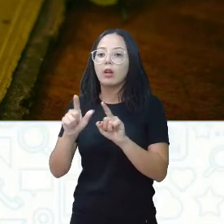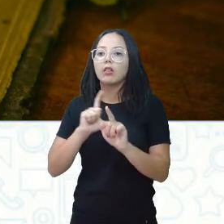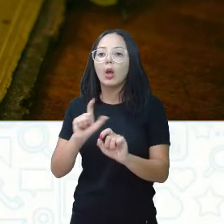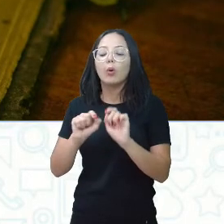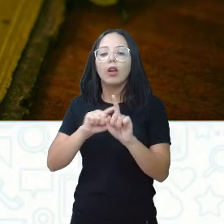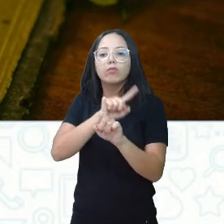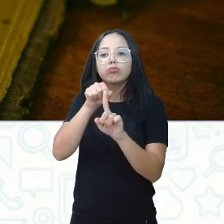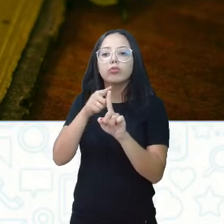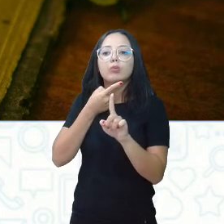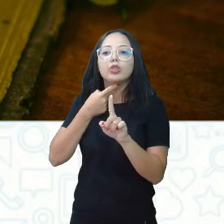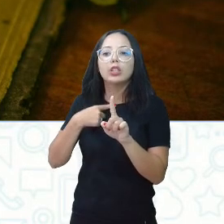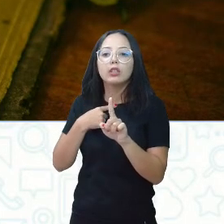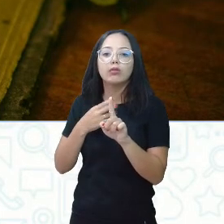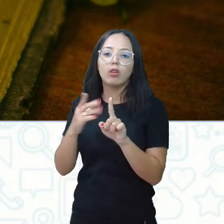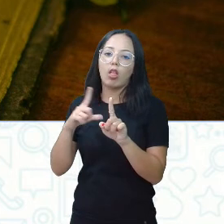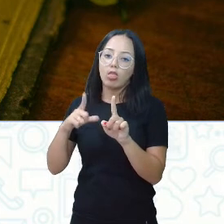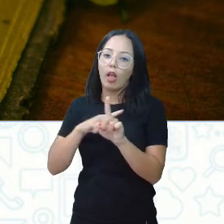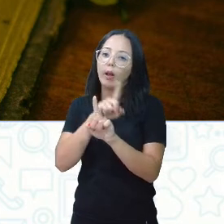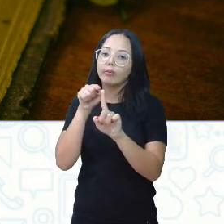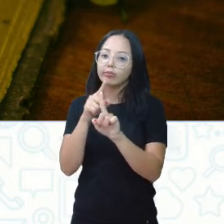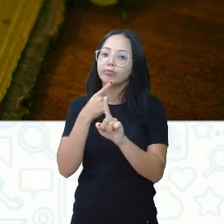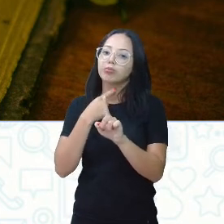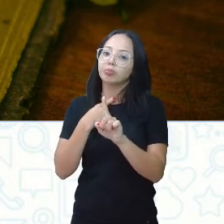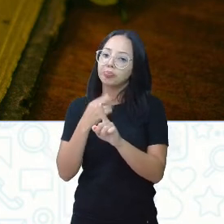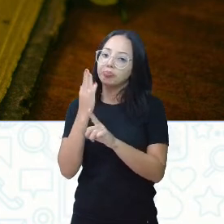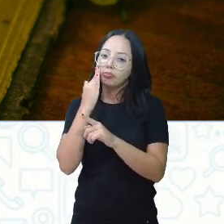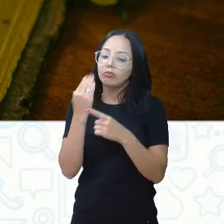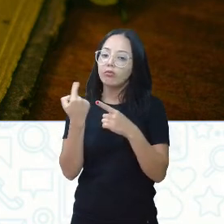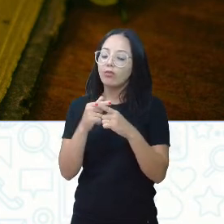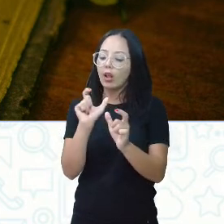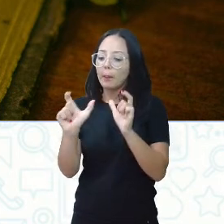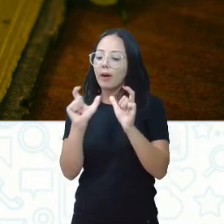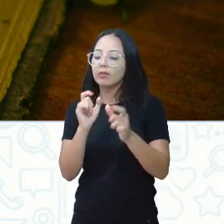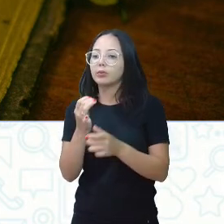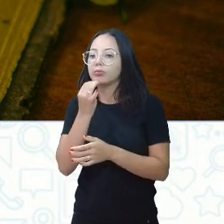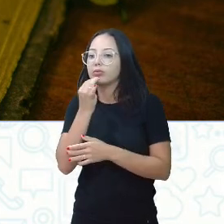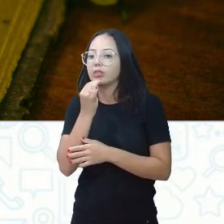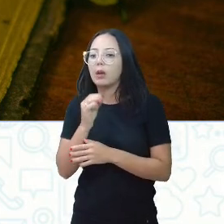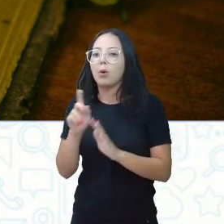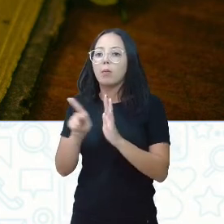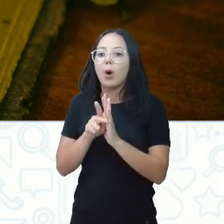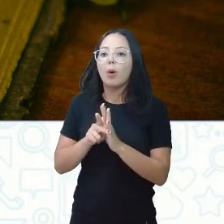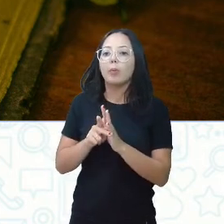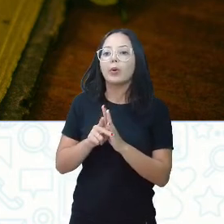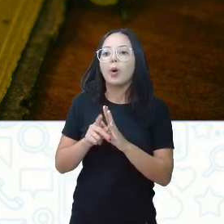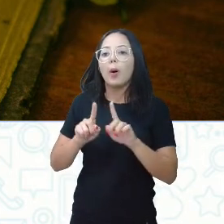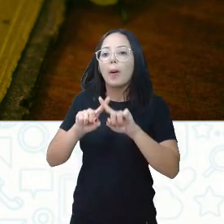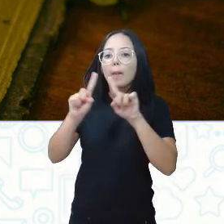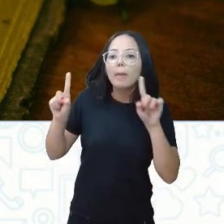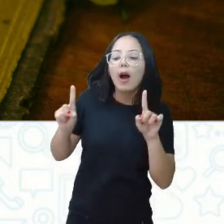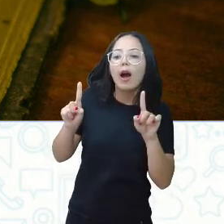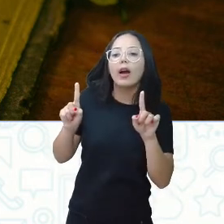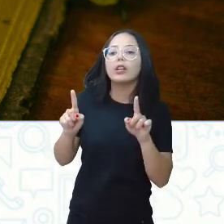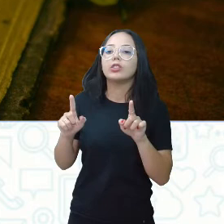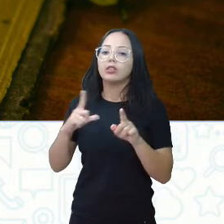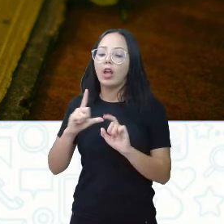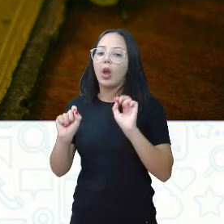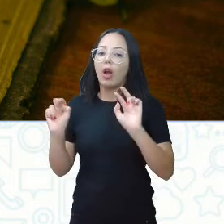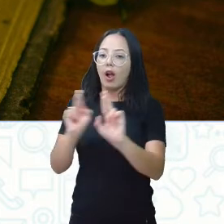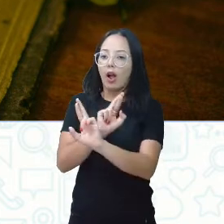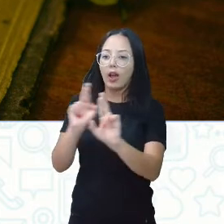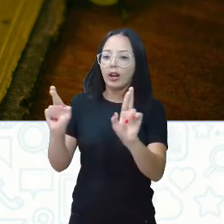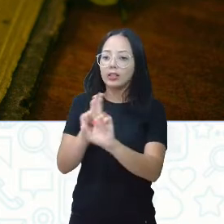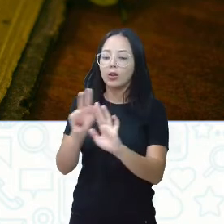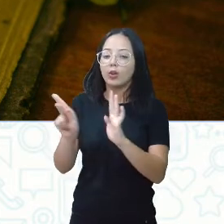intenção, minha gente. Nada é por acaso, tá certo? As palavras como não obstante, mas, no entanto, estabelecem uma relação